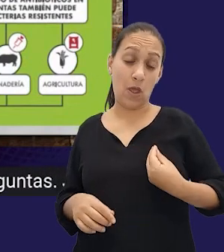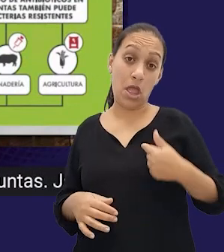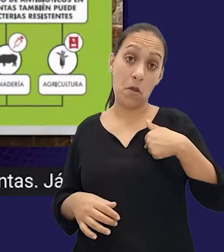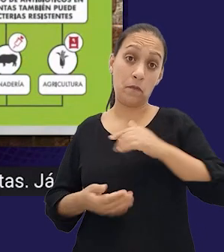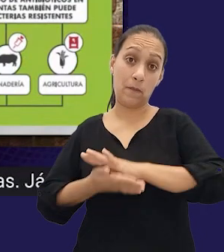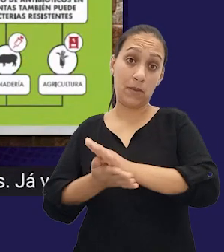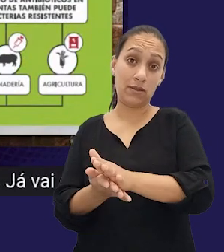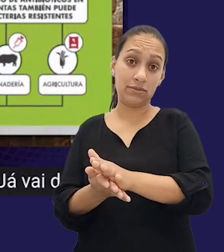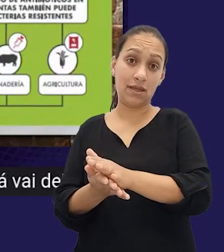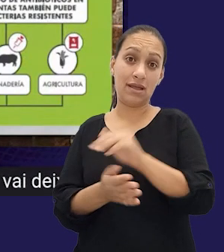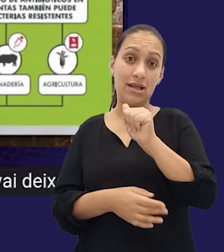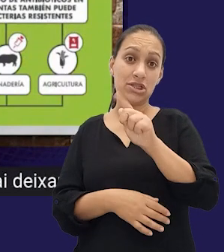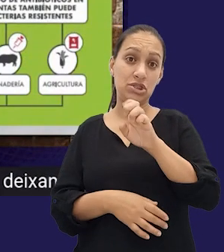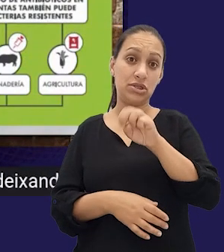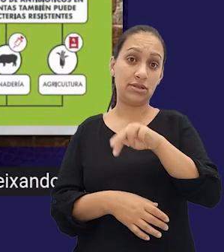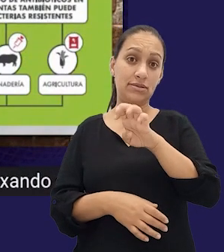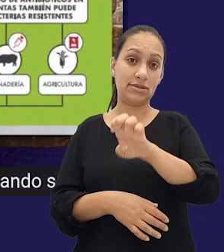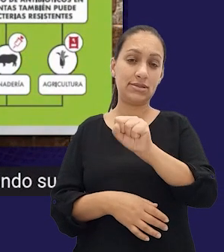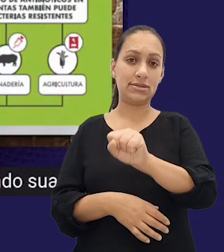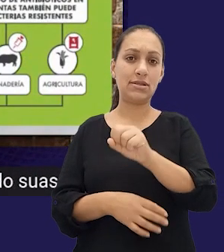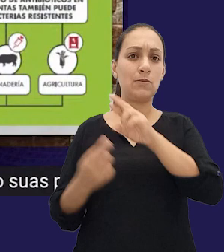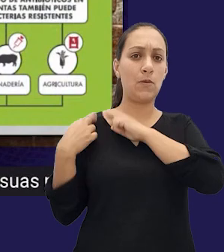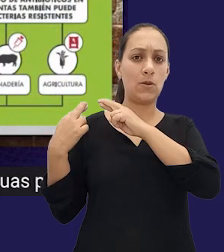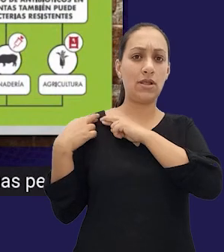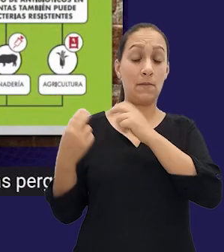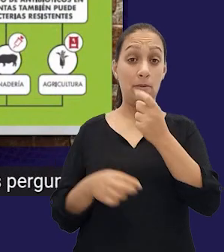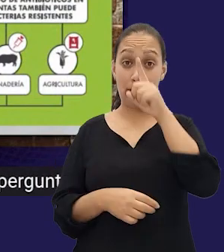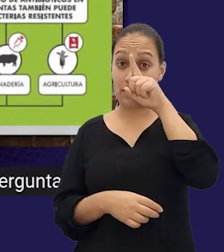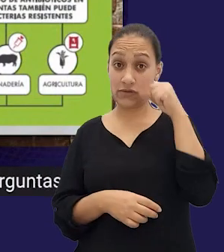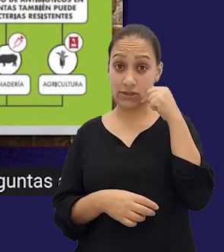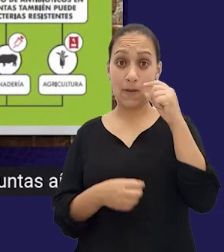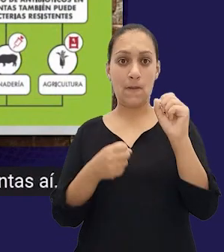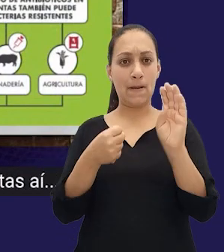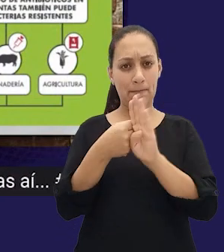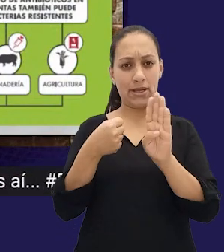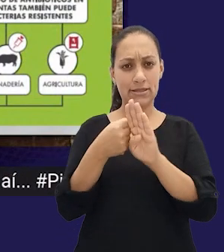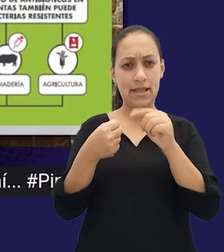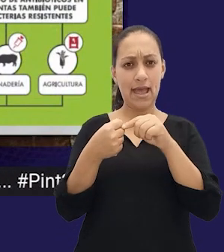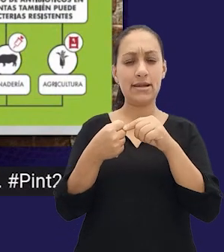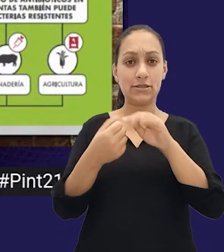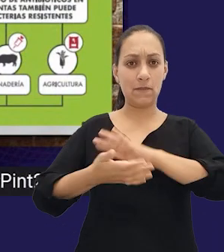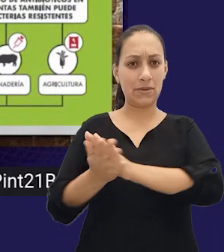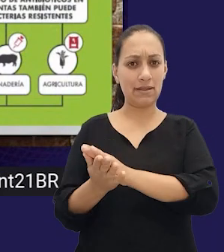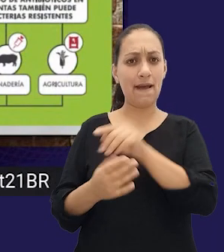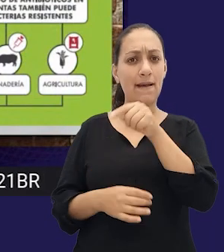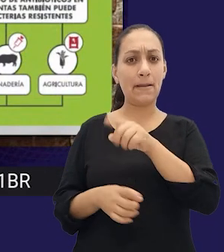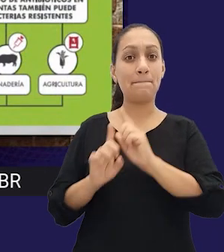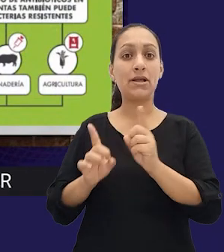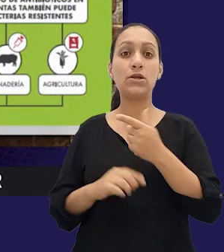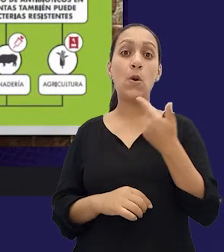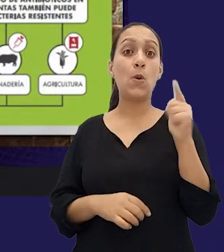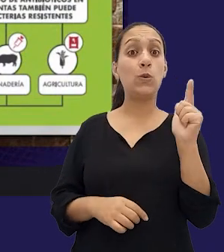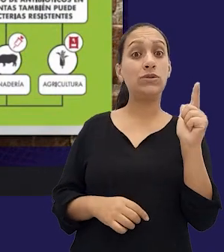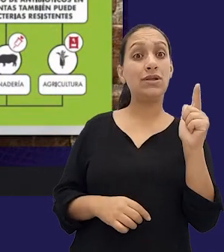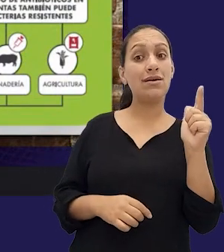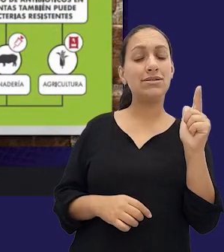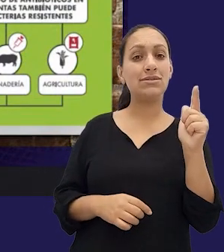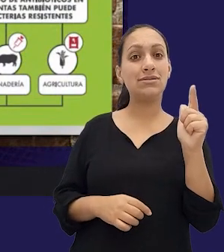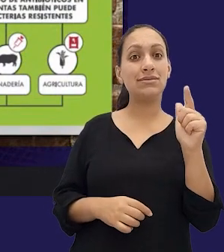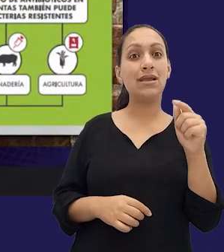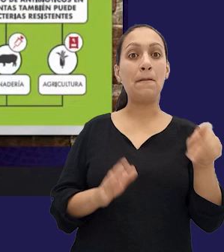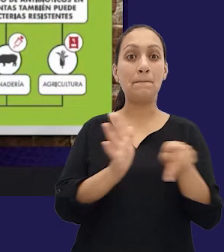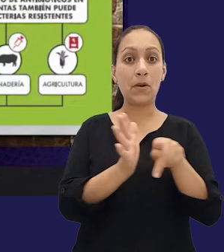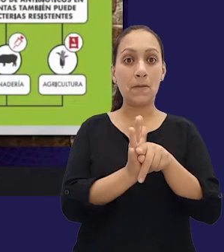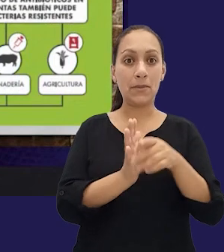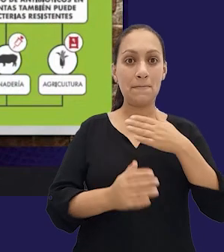matar os agentes responsáveis pela minha infecção, né? As bactérias que estão causando a infecção, mas as outras que são parte da minha